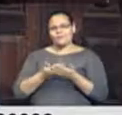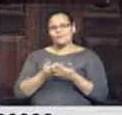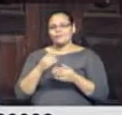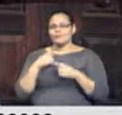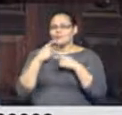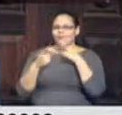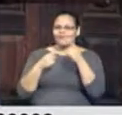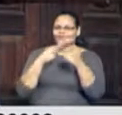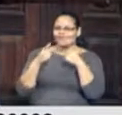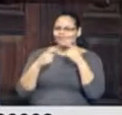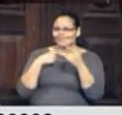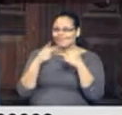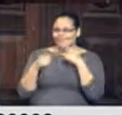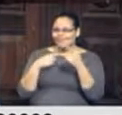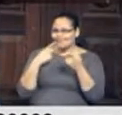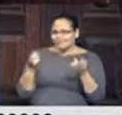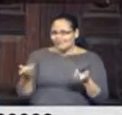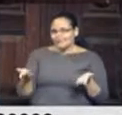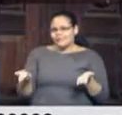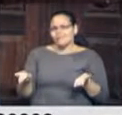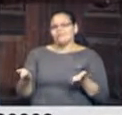todo tipo de dúvida acontece. Então